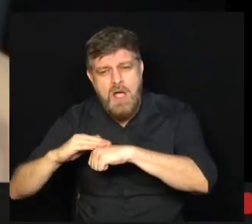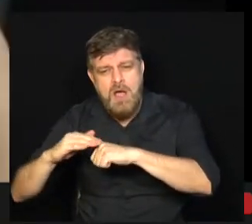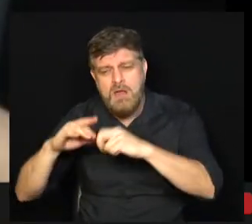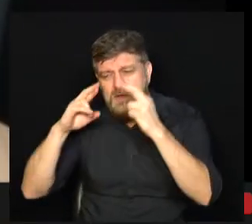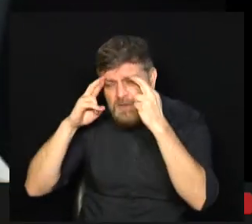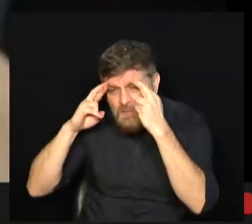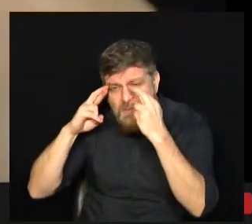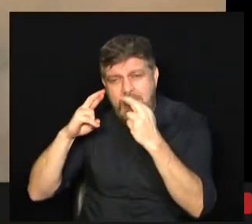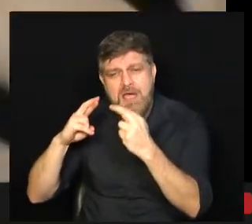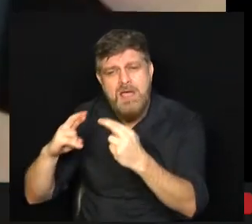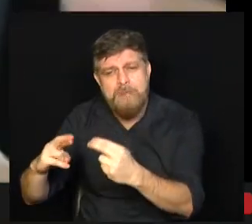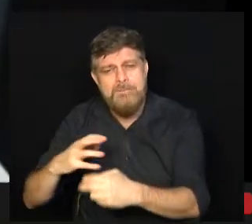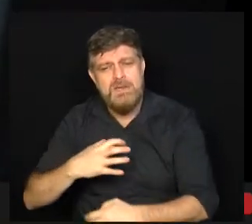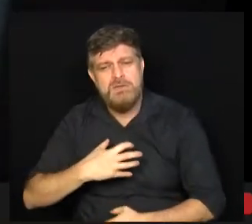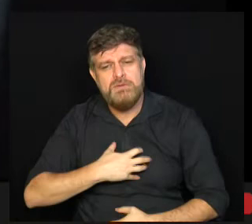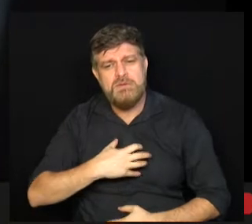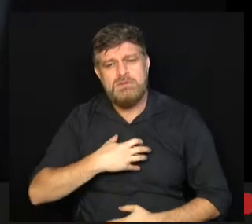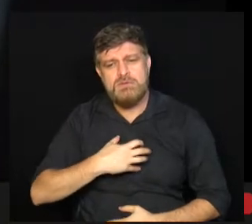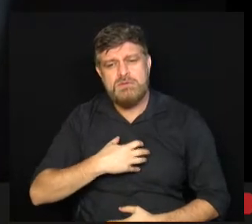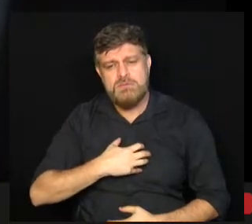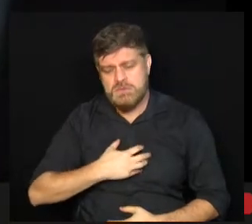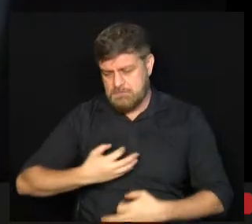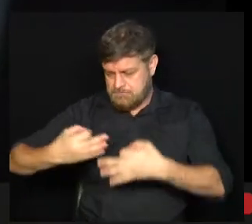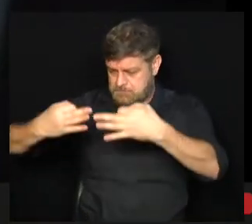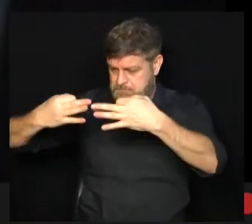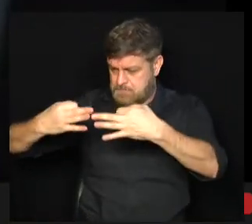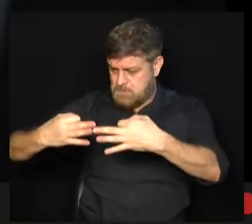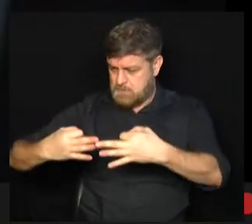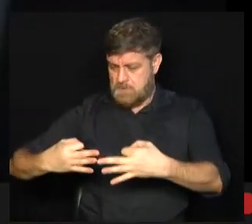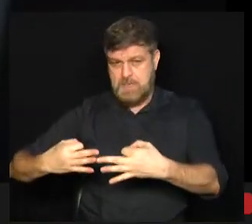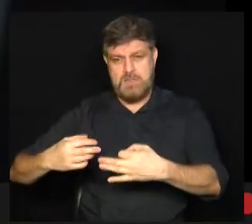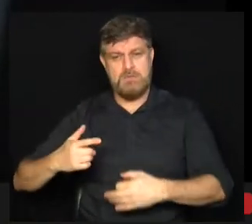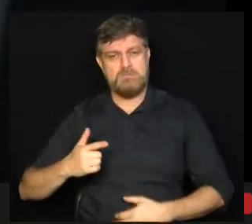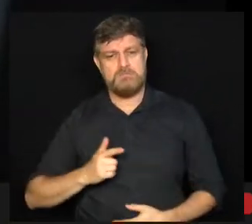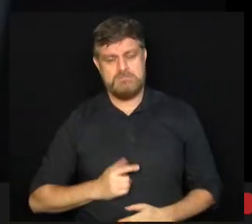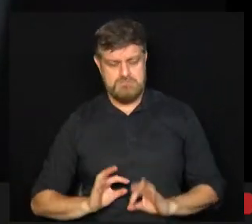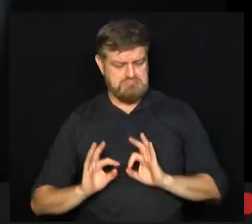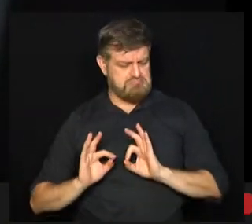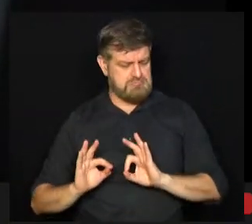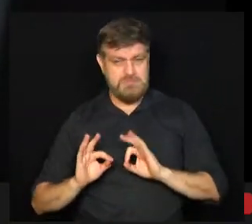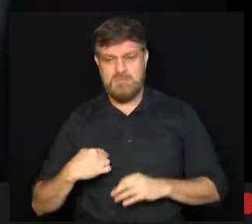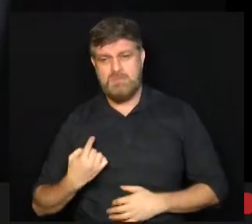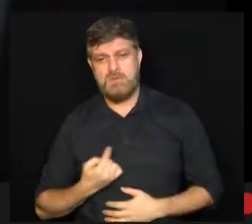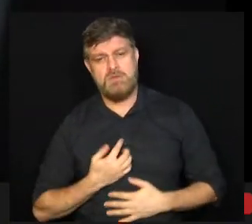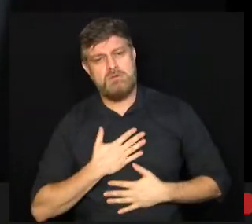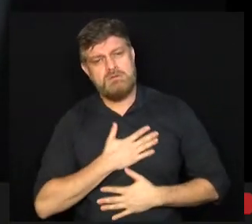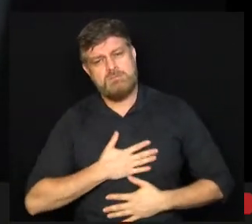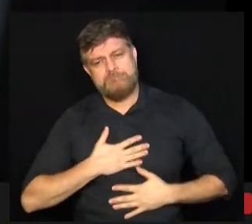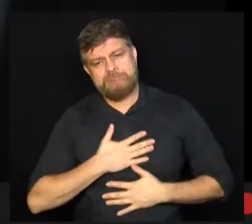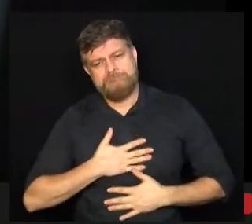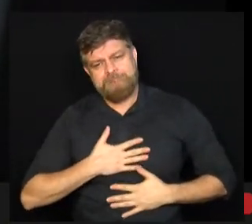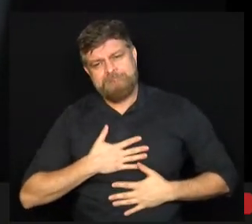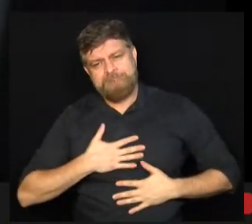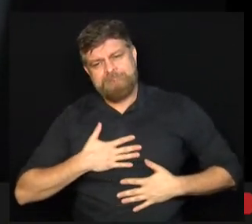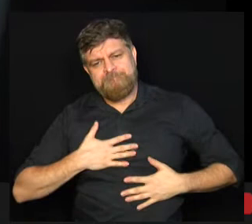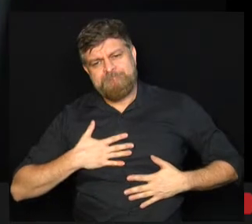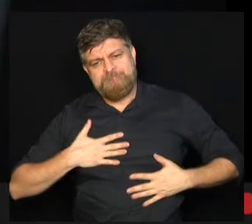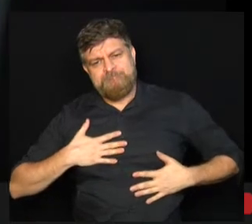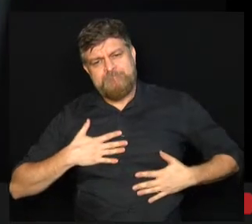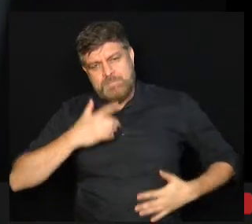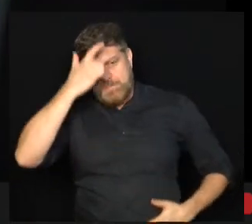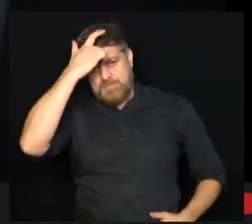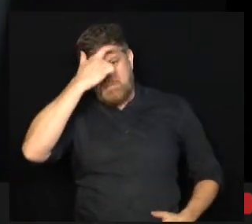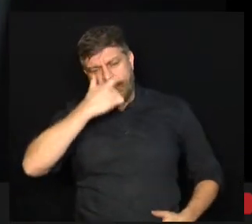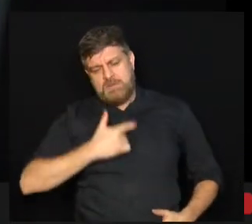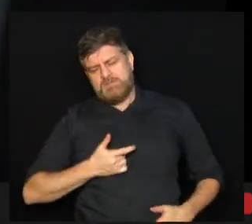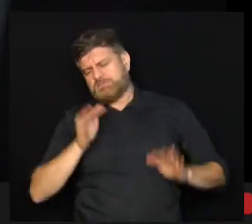uma forma solene, é assim realmente algo que nos encanta, né? Que me faz ficar